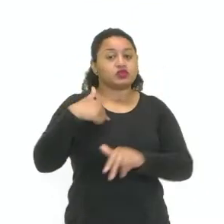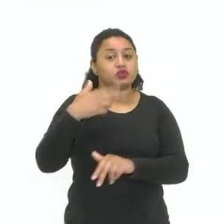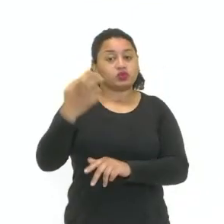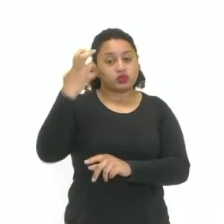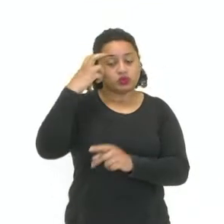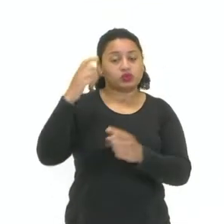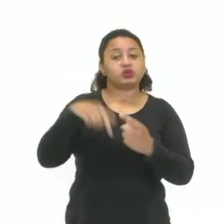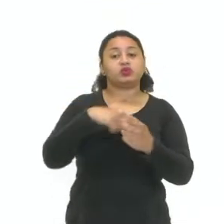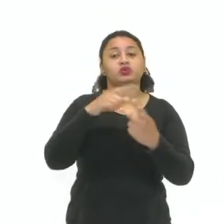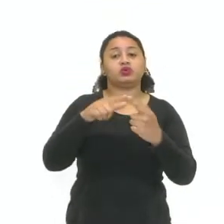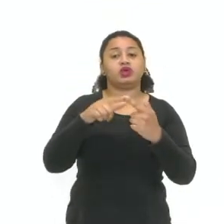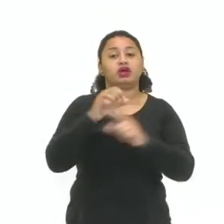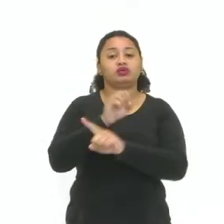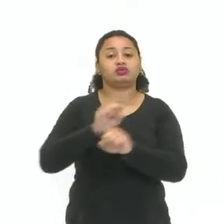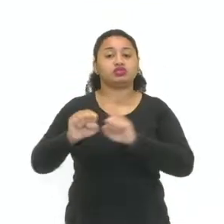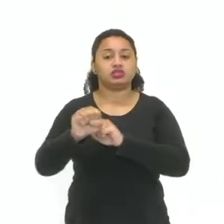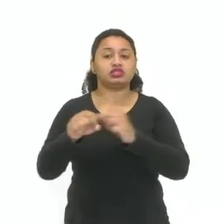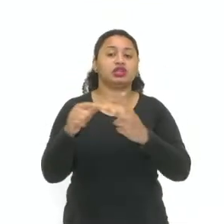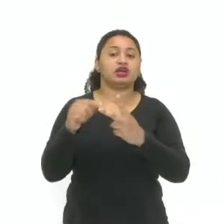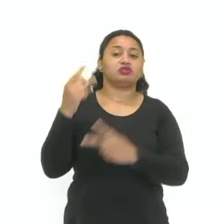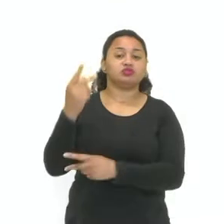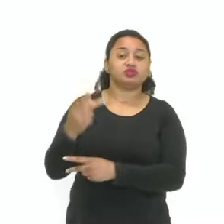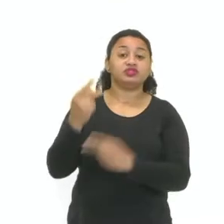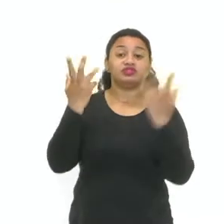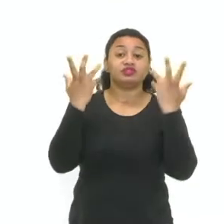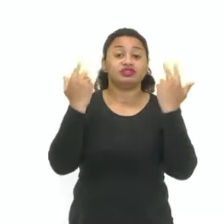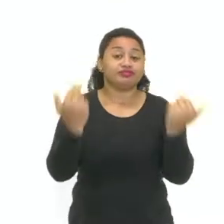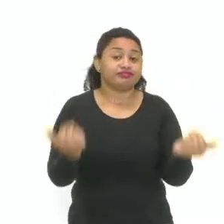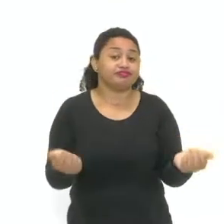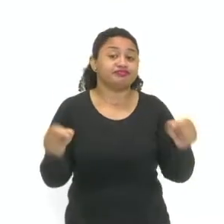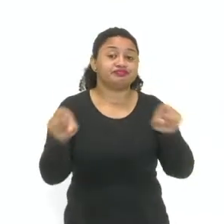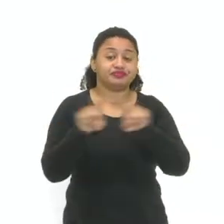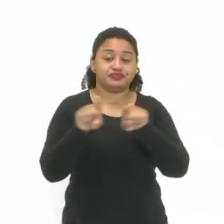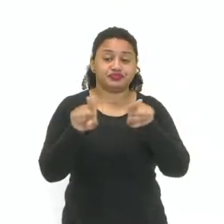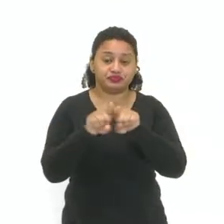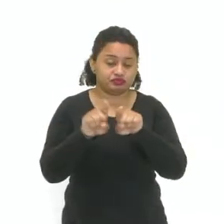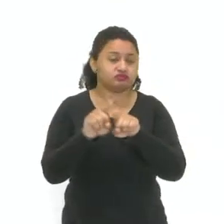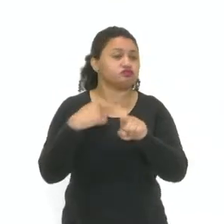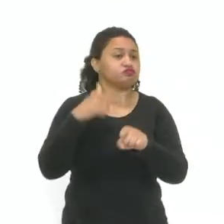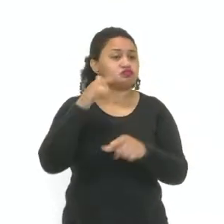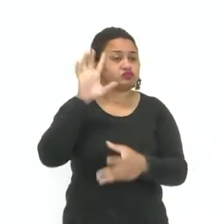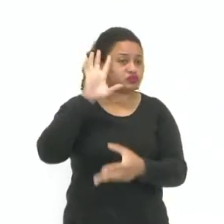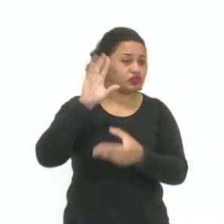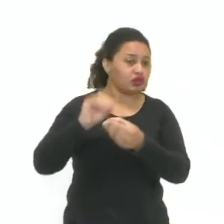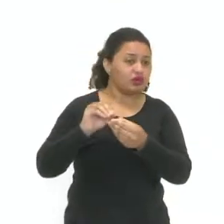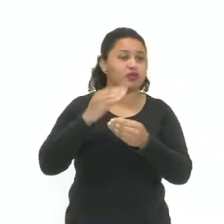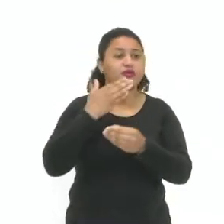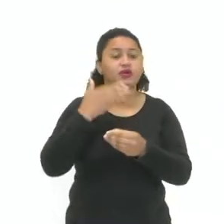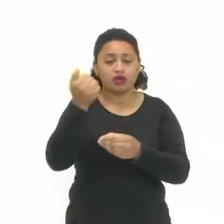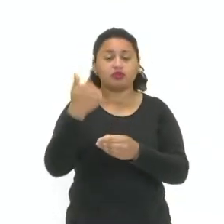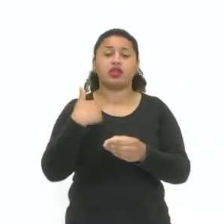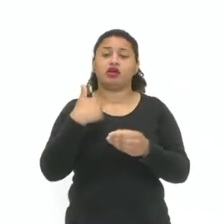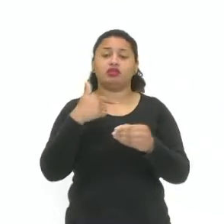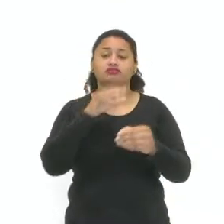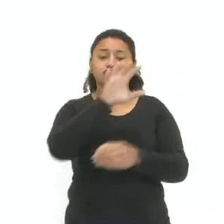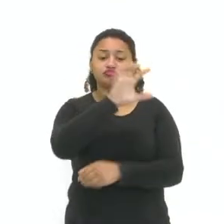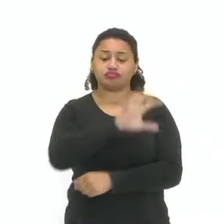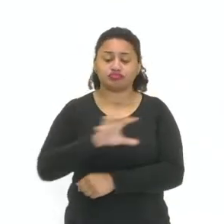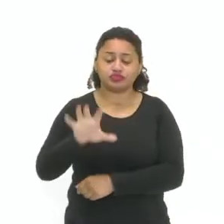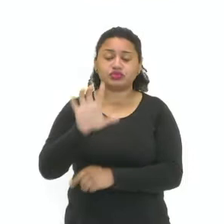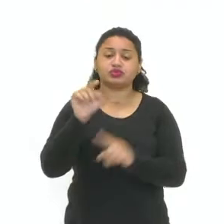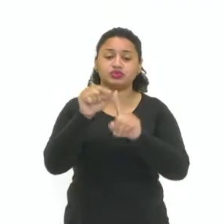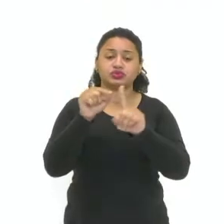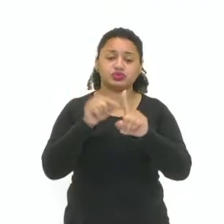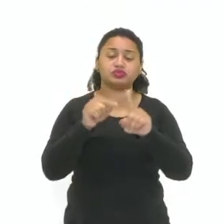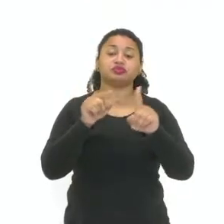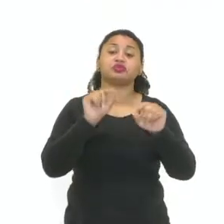social, política e natural. Para compreender, então, melhor essas especificidades, as